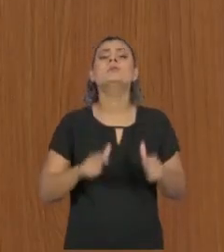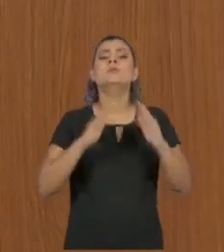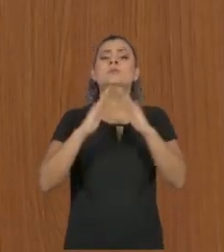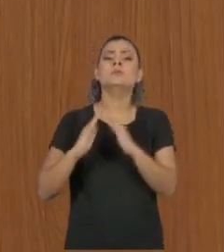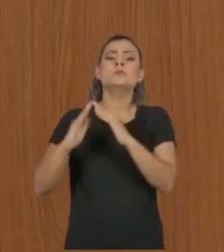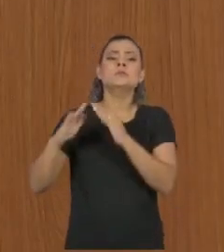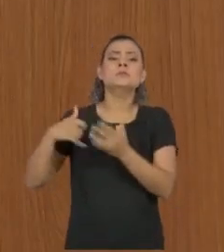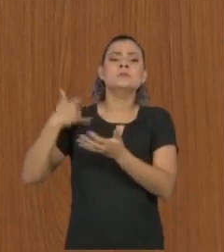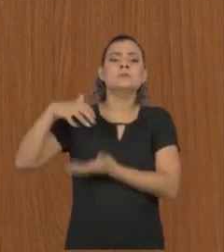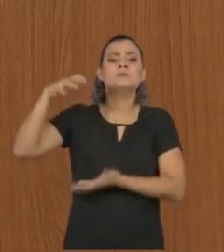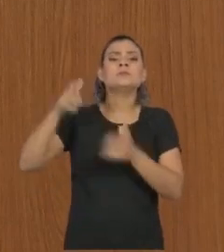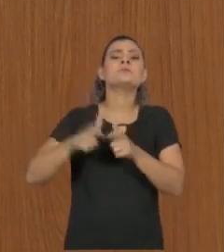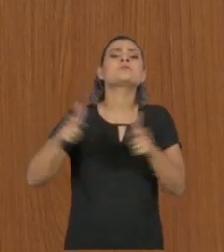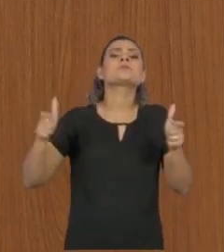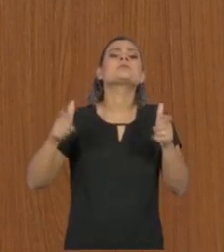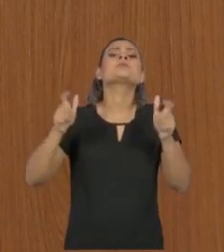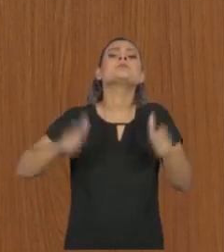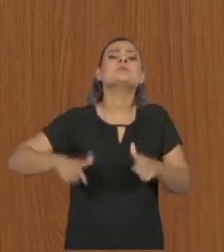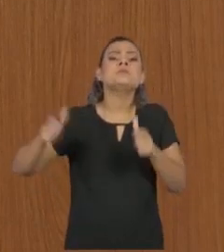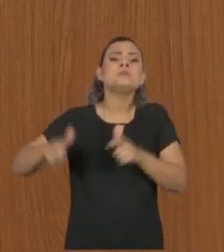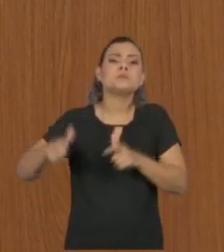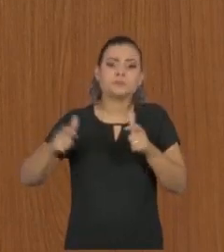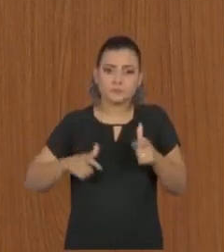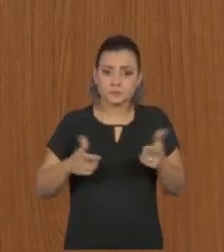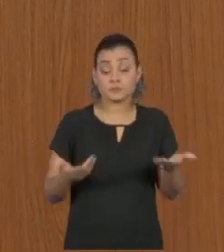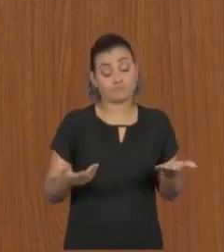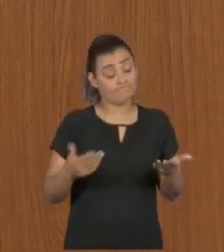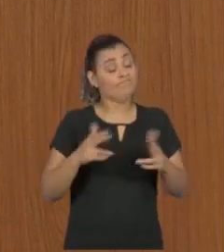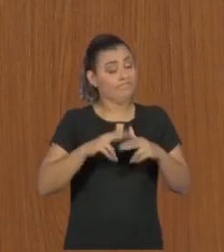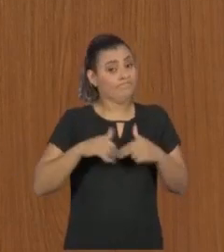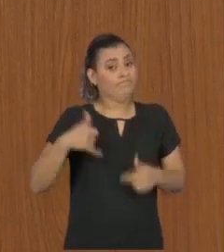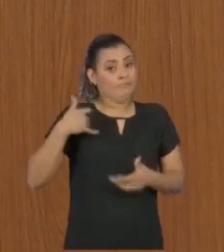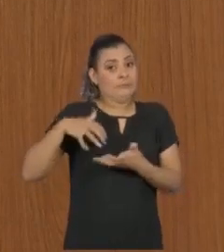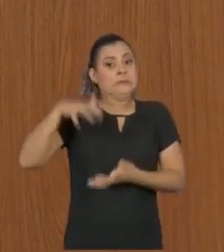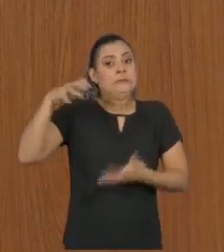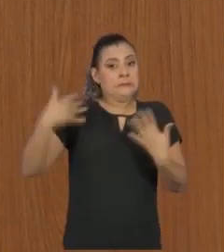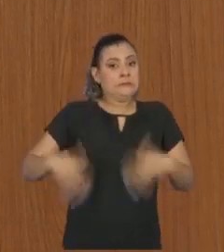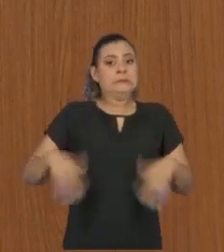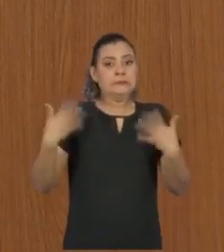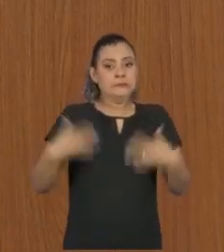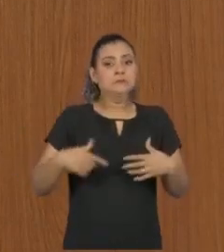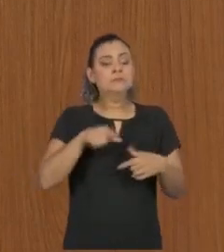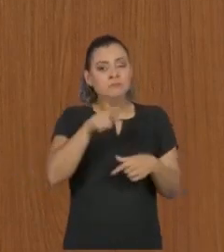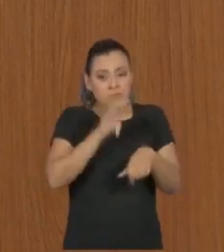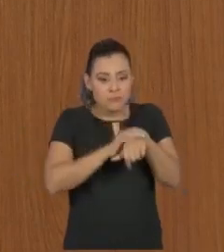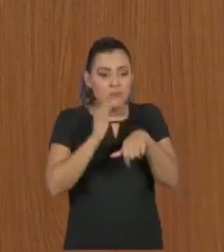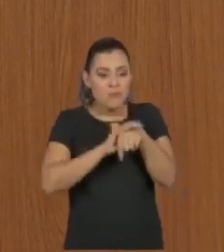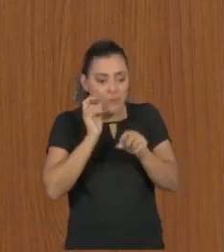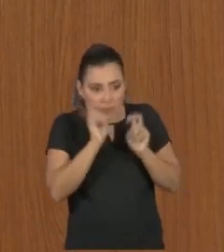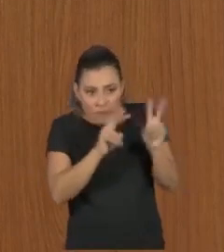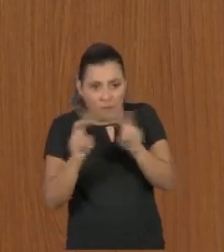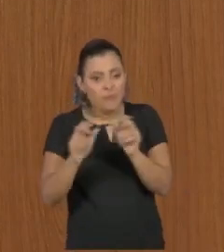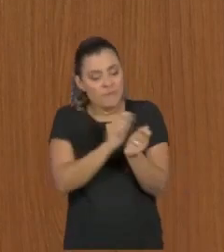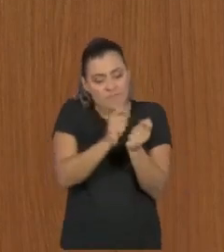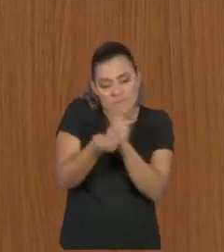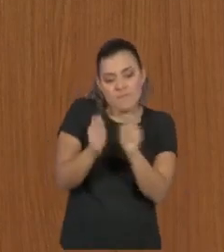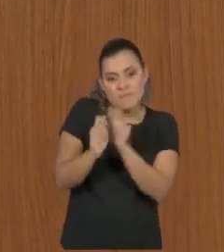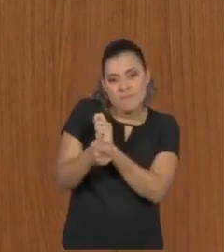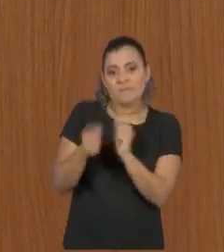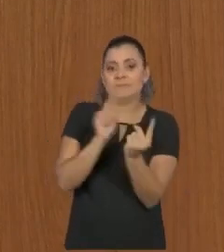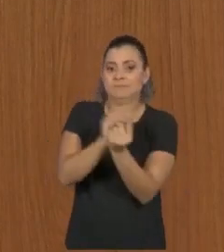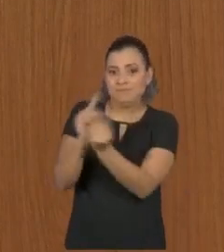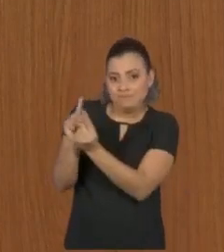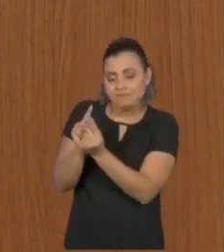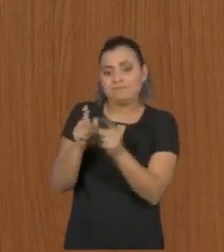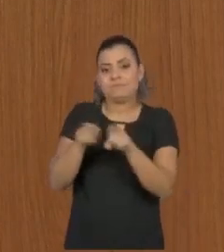mais idosos, onde a idade média da população é mais elevada, você pode adaptar os